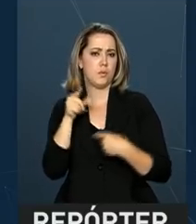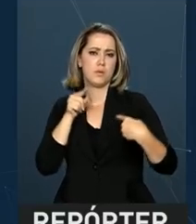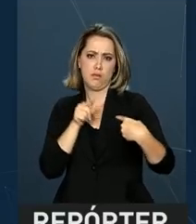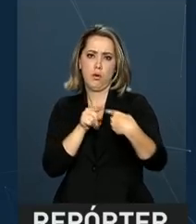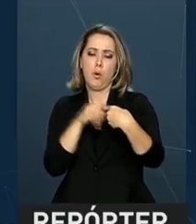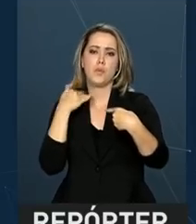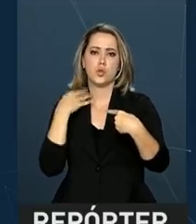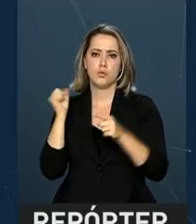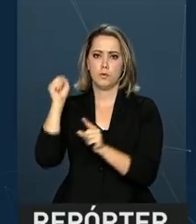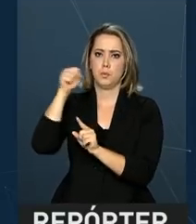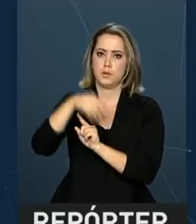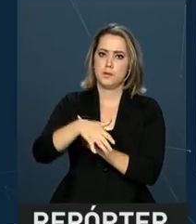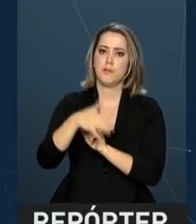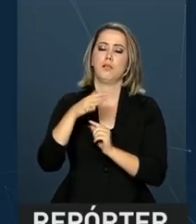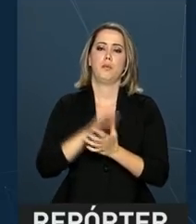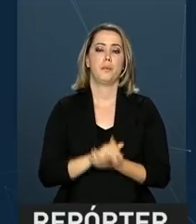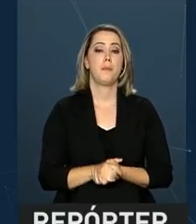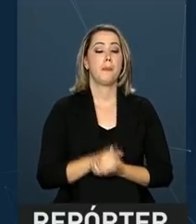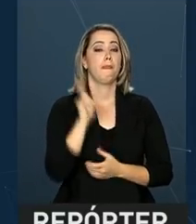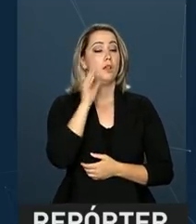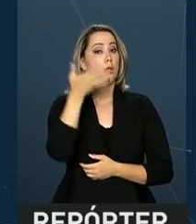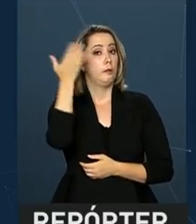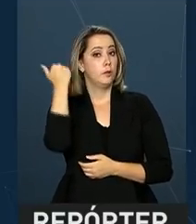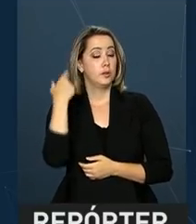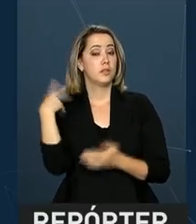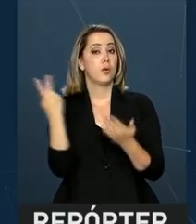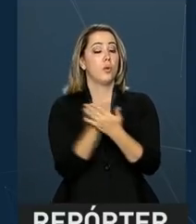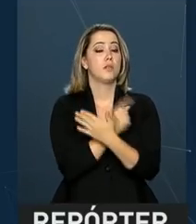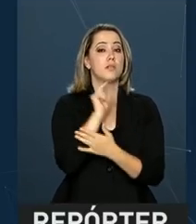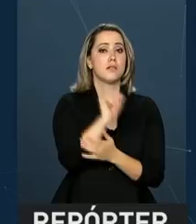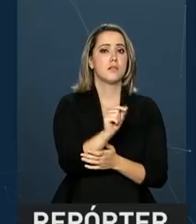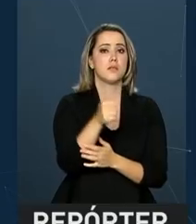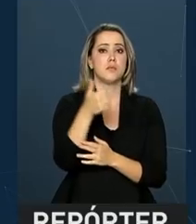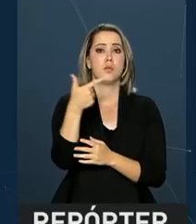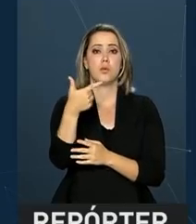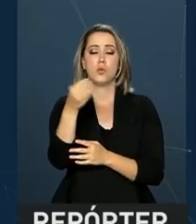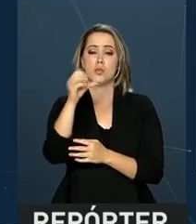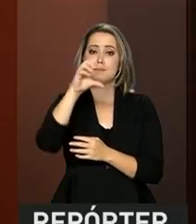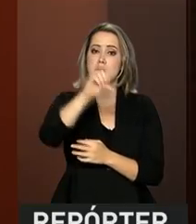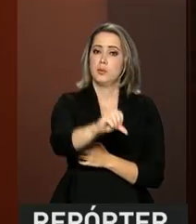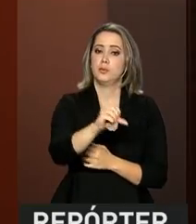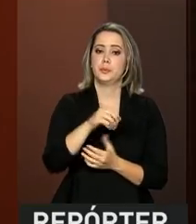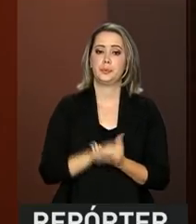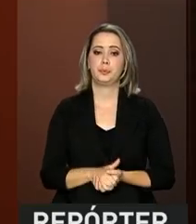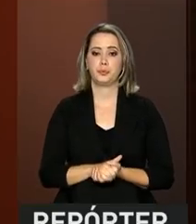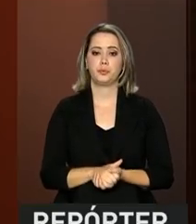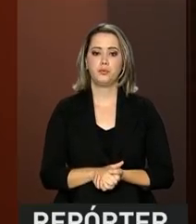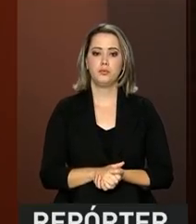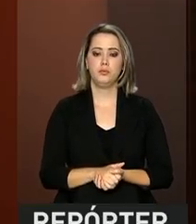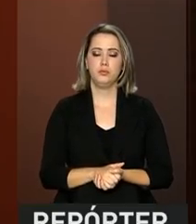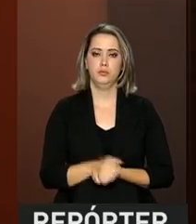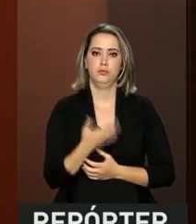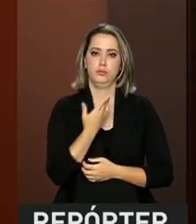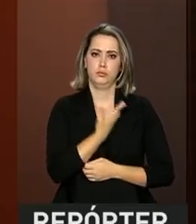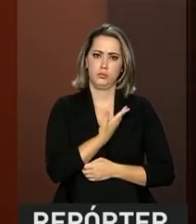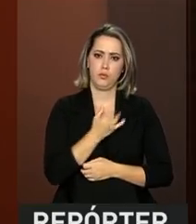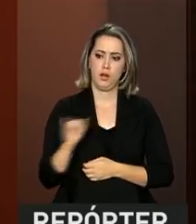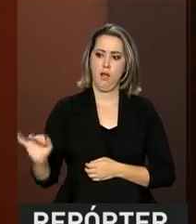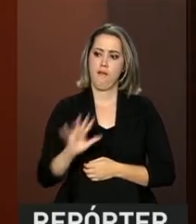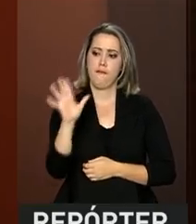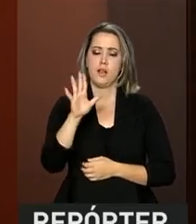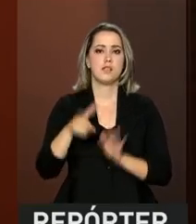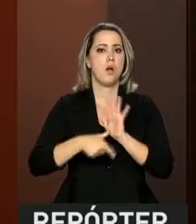é de 4,5%. A última vez que isso ocorreu foi em 2009. Inflação que estava em dois